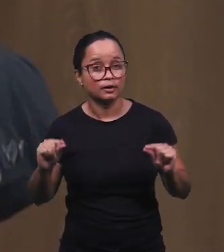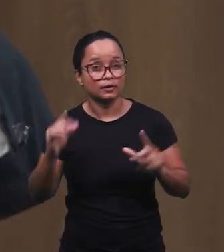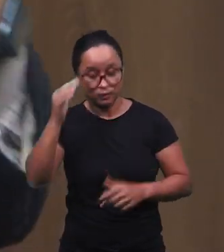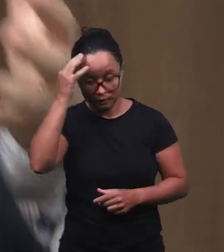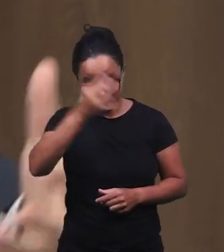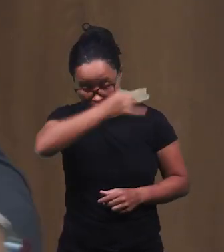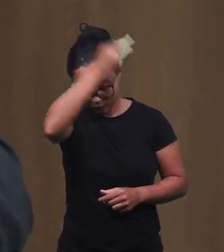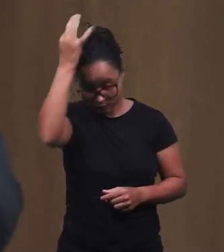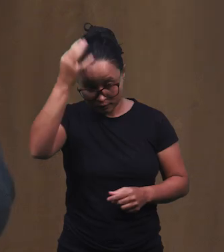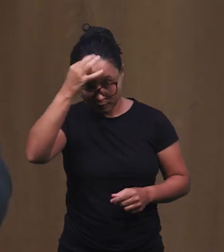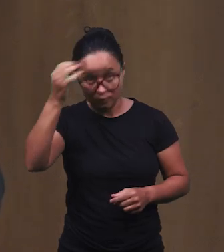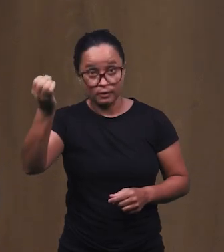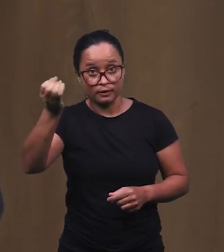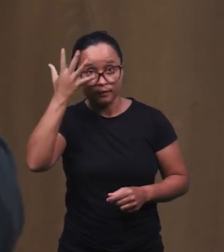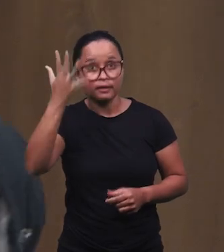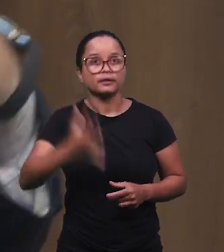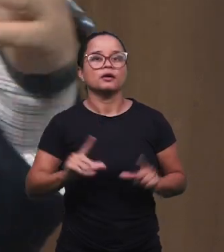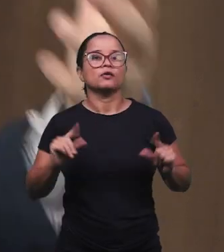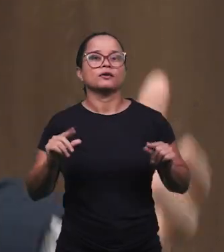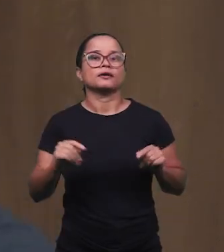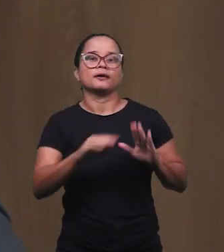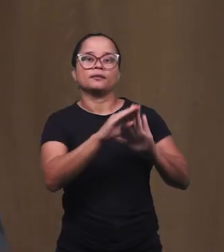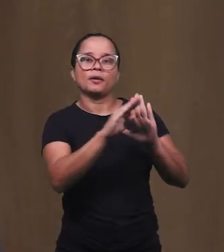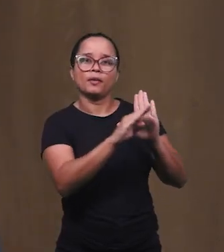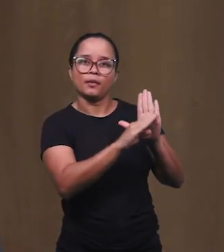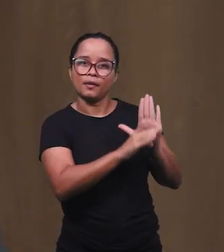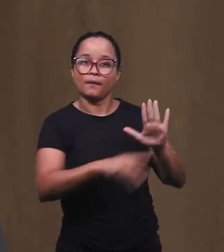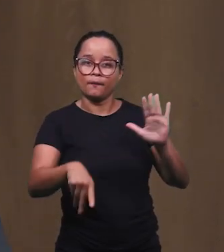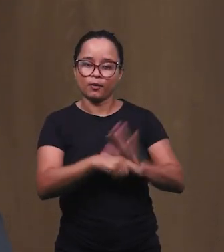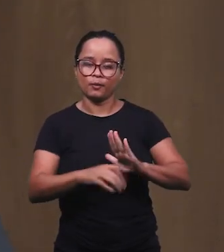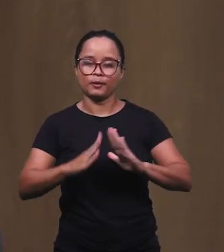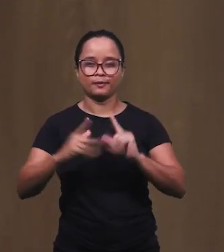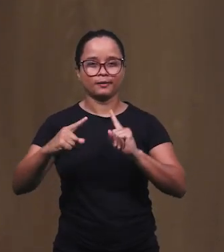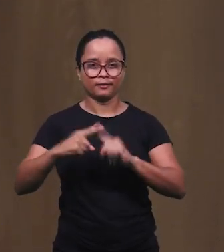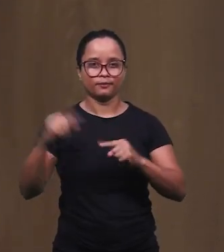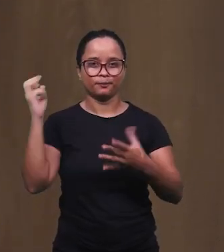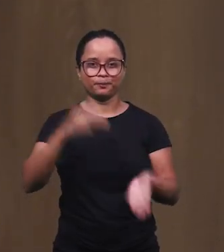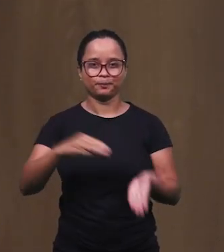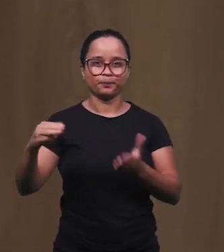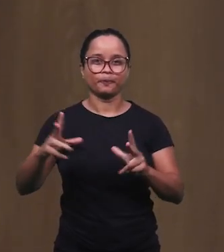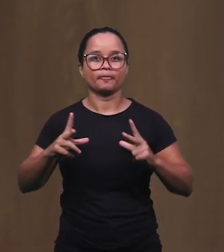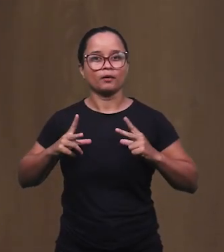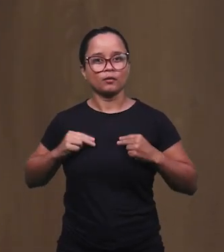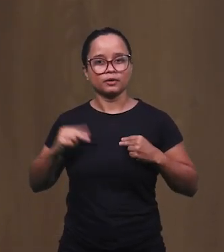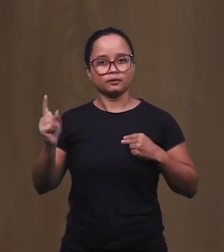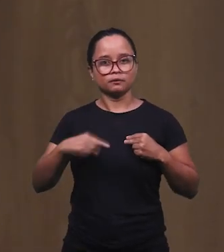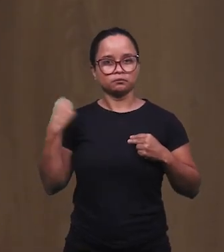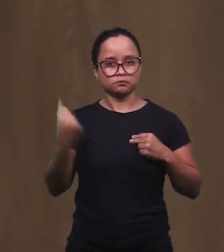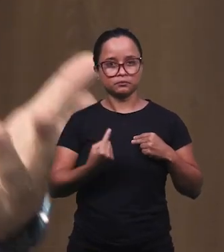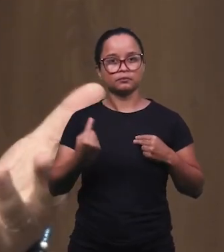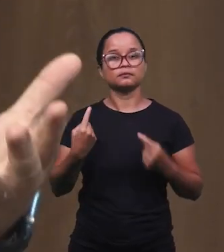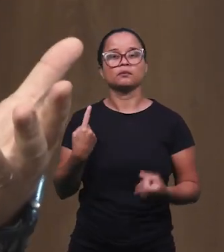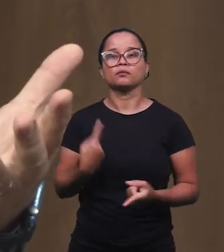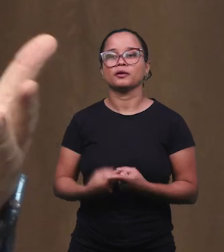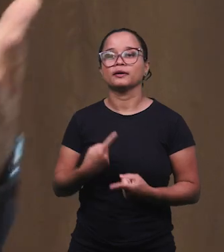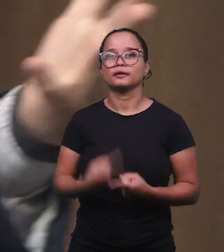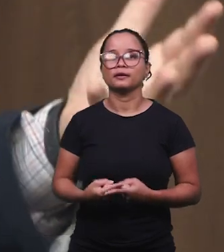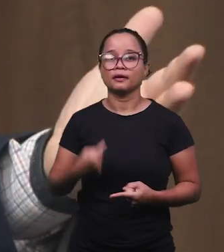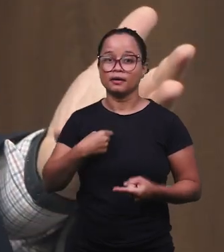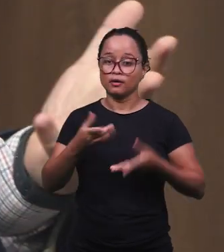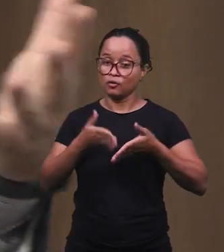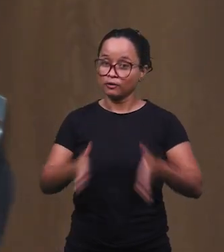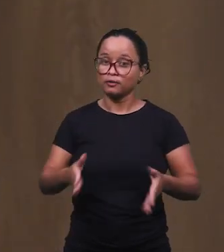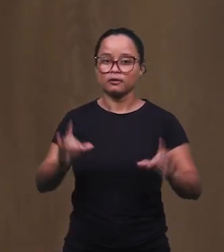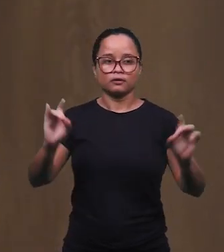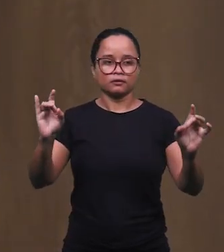que o Espírito Santo nos direciona, daquilo que é o padrão da nossa igreja. Isso é uma herança que nós recebemos, uma herança porque eu nasci, já